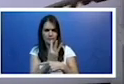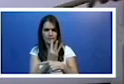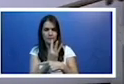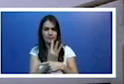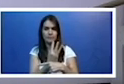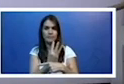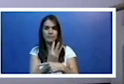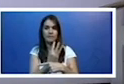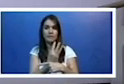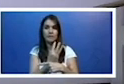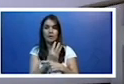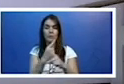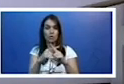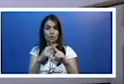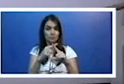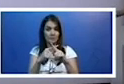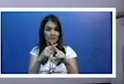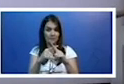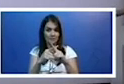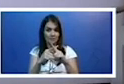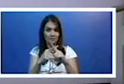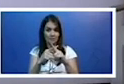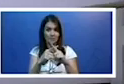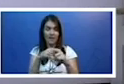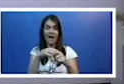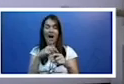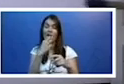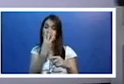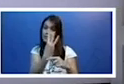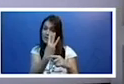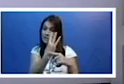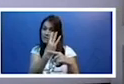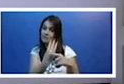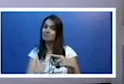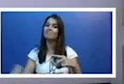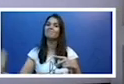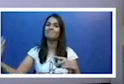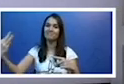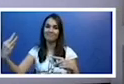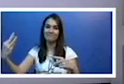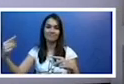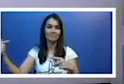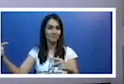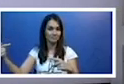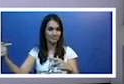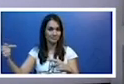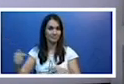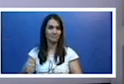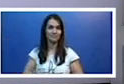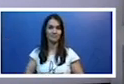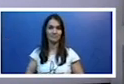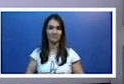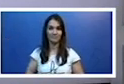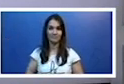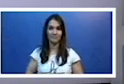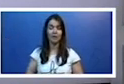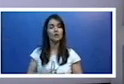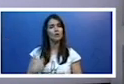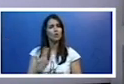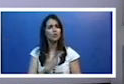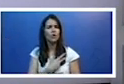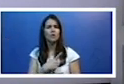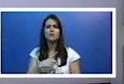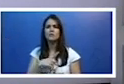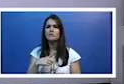hidrogênio, multiplica ele, e esse 3 também vem aqui formar a carga do ânion. Então, aqui nós temos